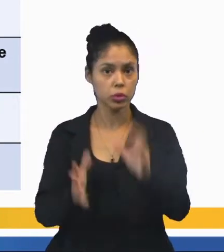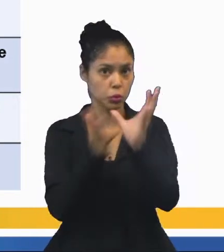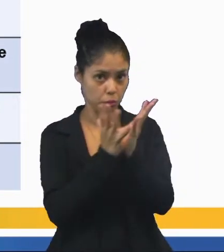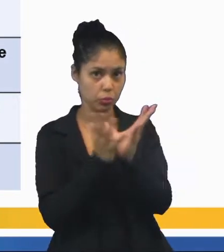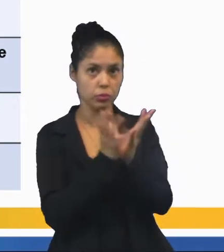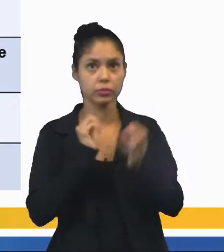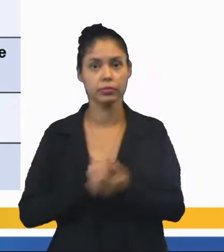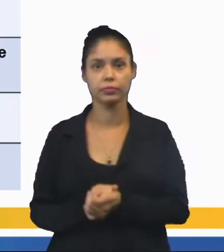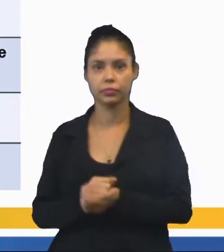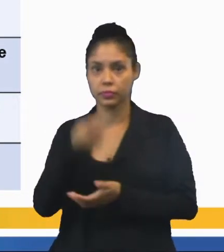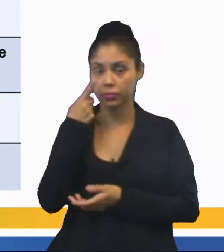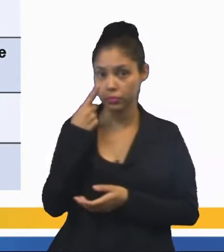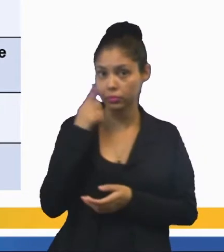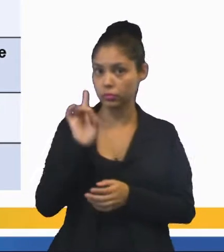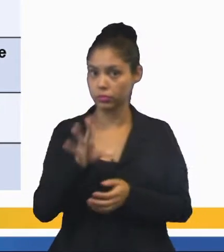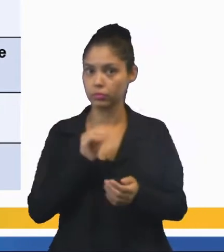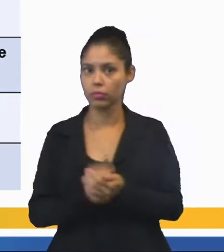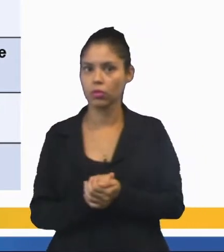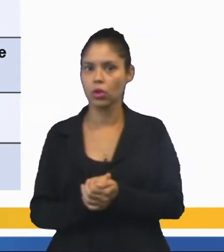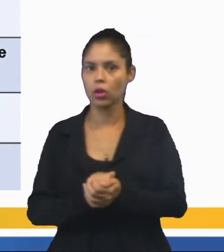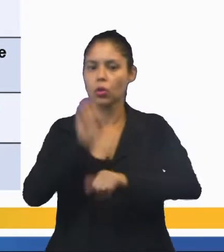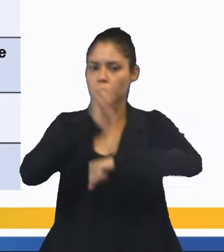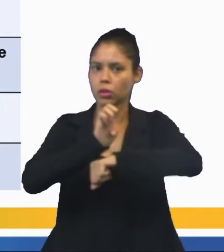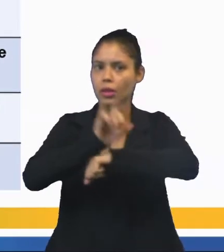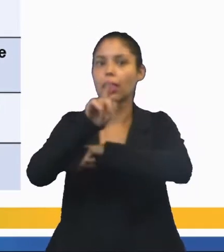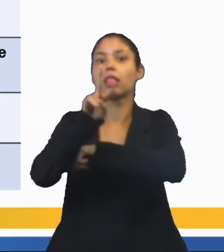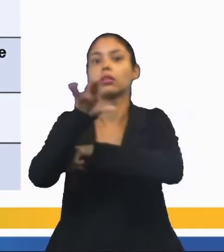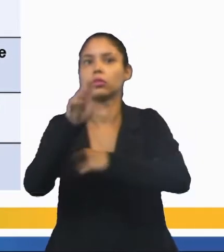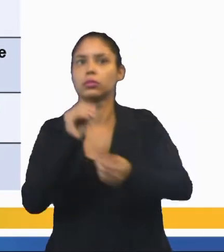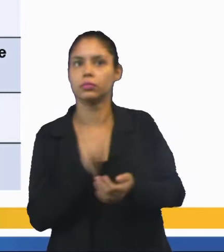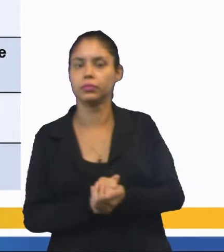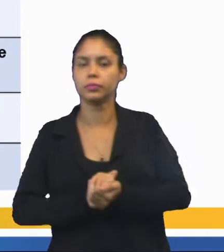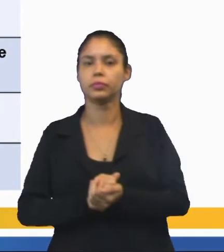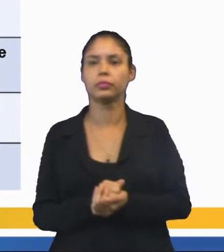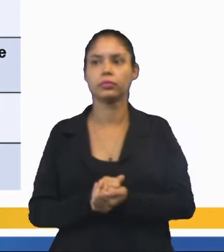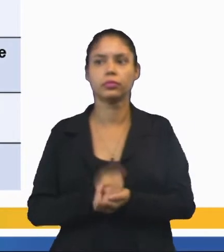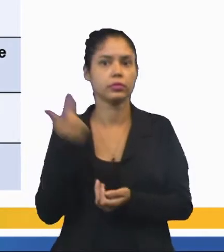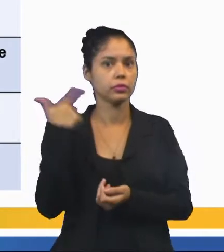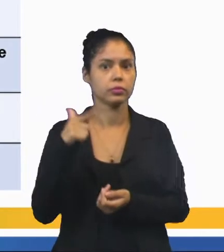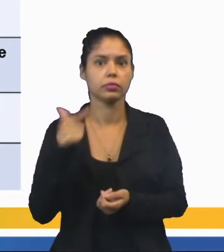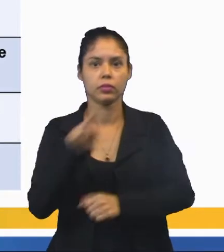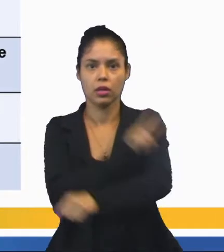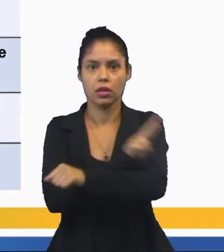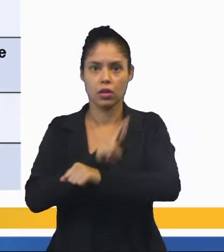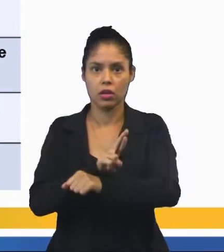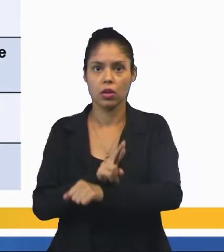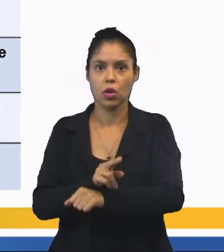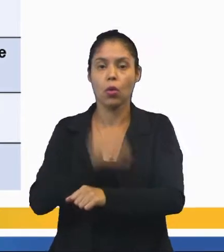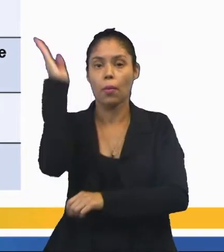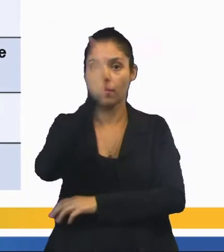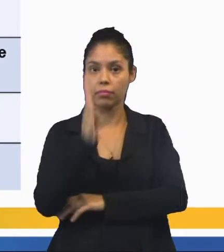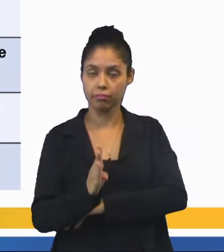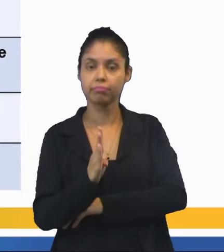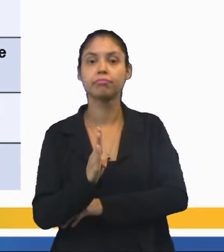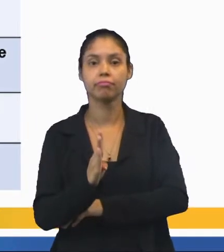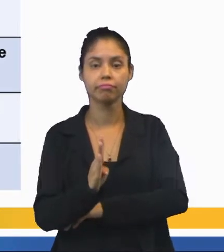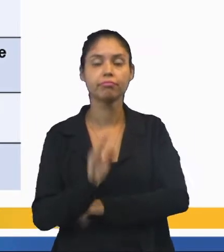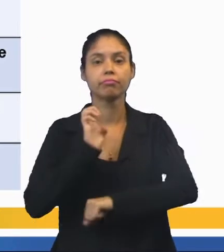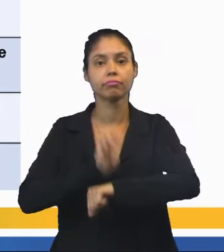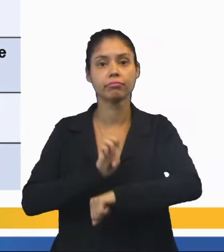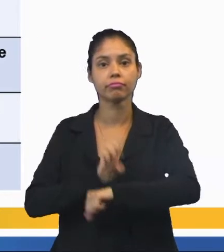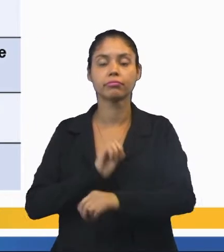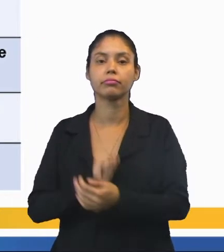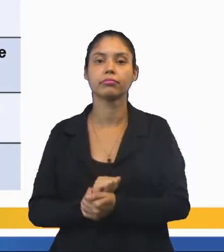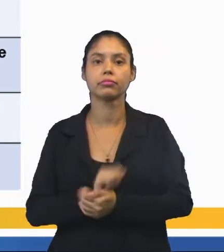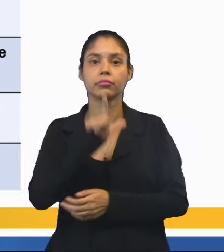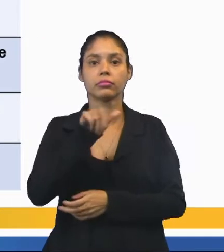coletivas. Olha, gente, o Estado é laico. O Estado não é arreligioso. No Brasil, o Estado ele é laico, o